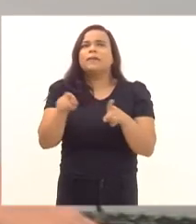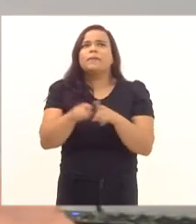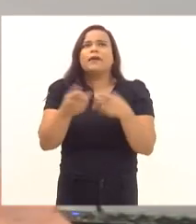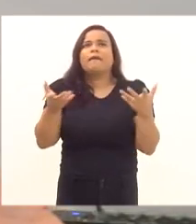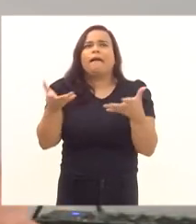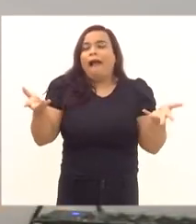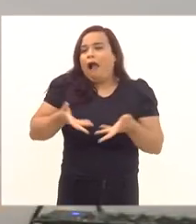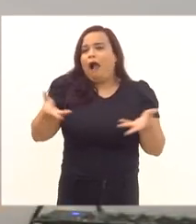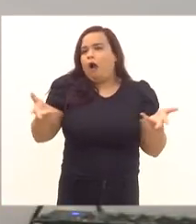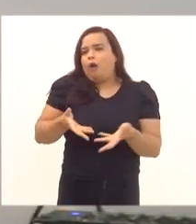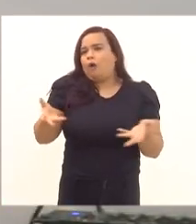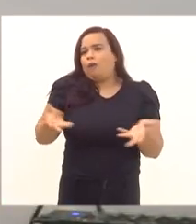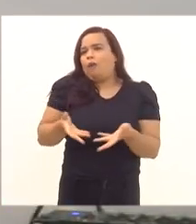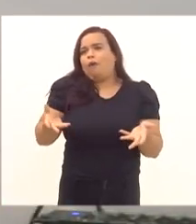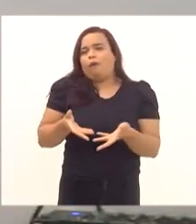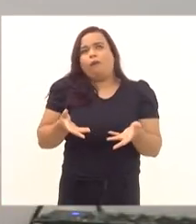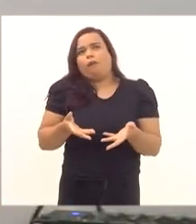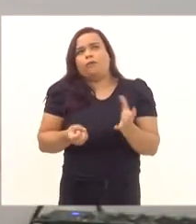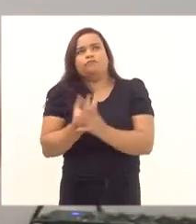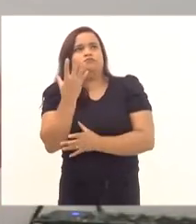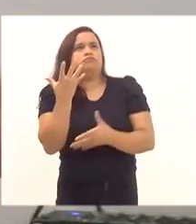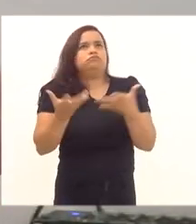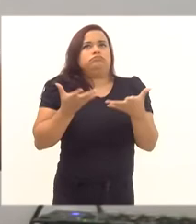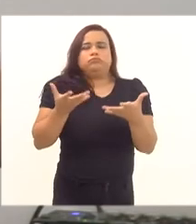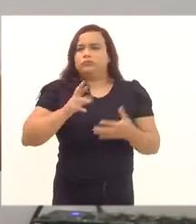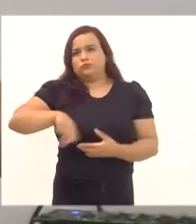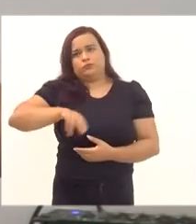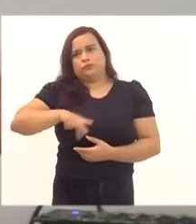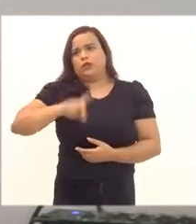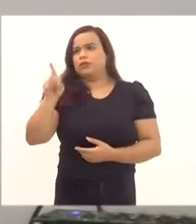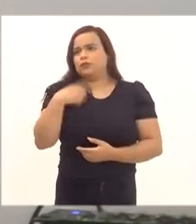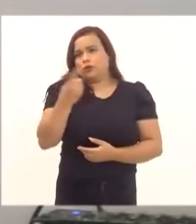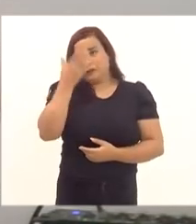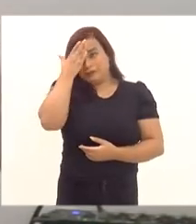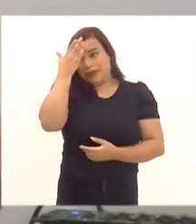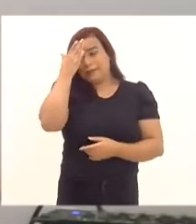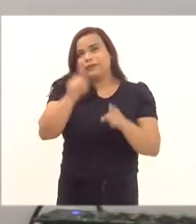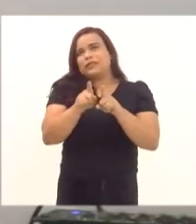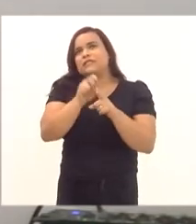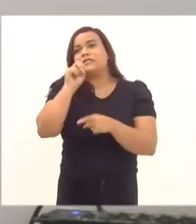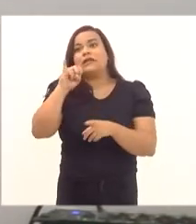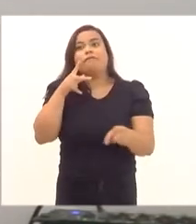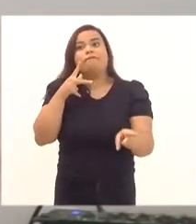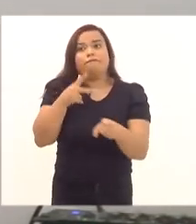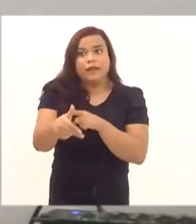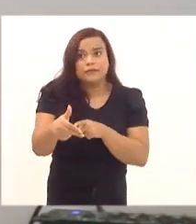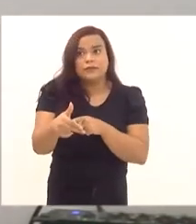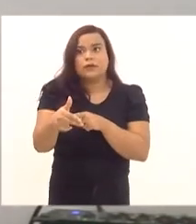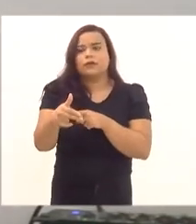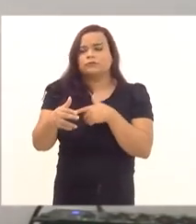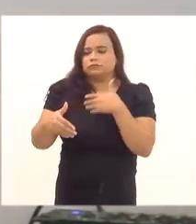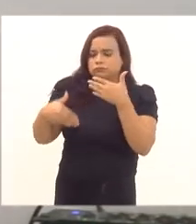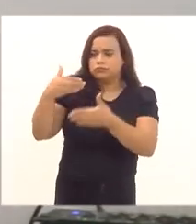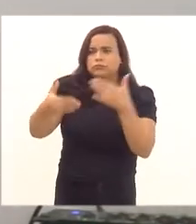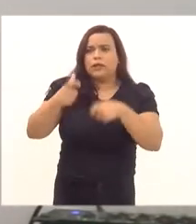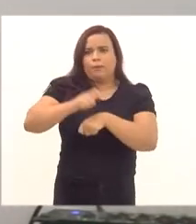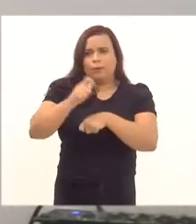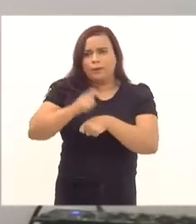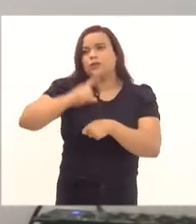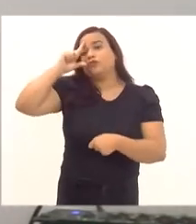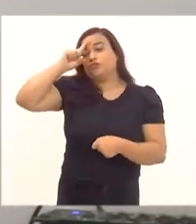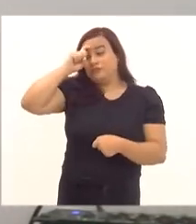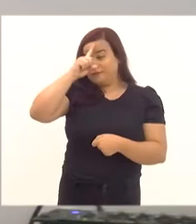por agora também nós sabemos que ao vencermos Estamos por vencer esse momento tão